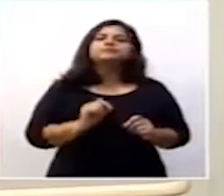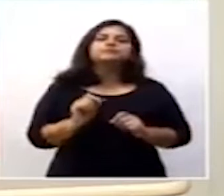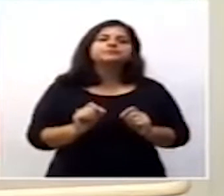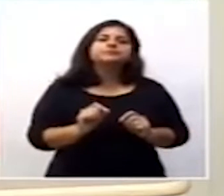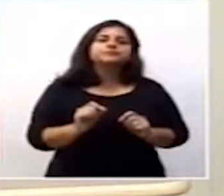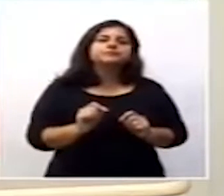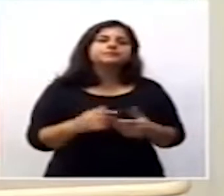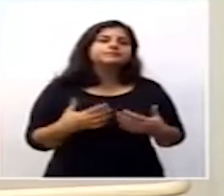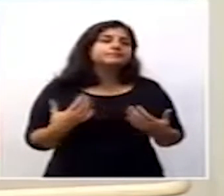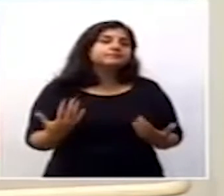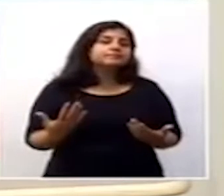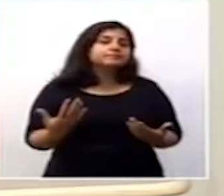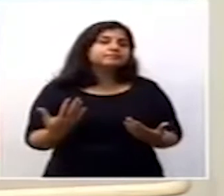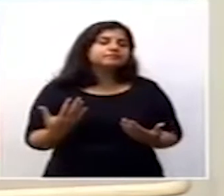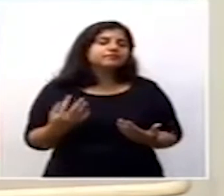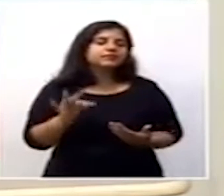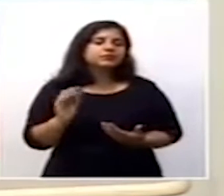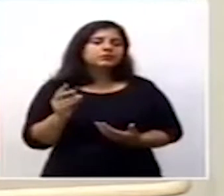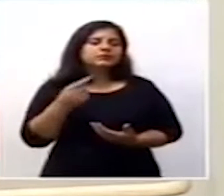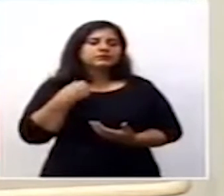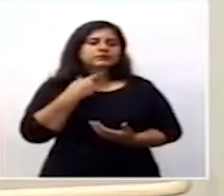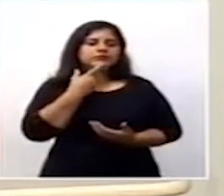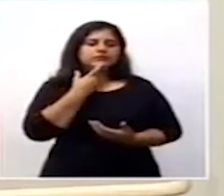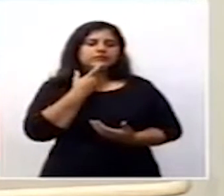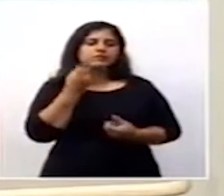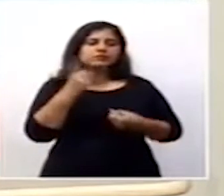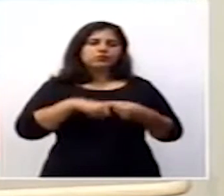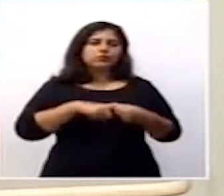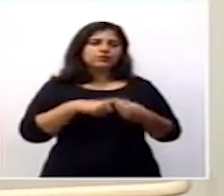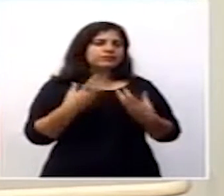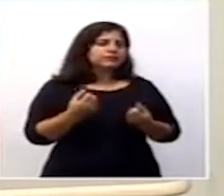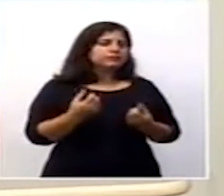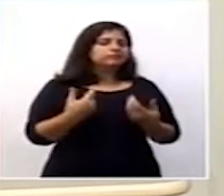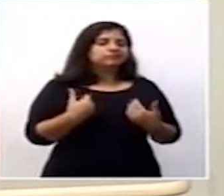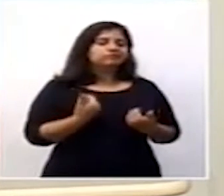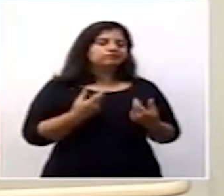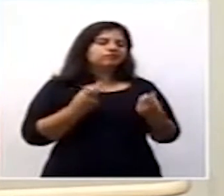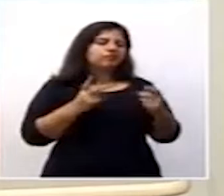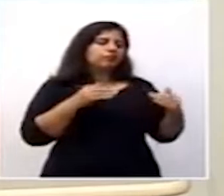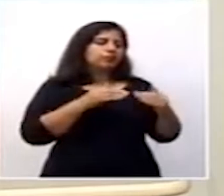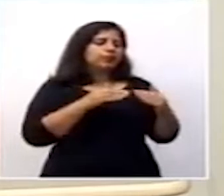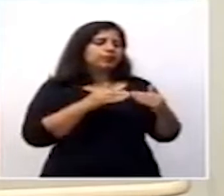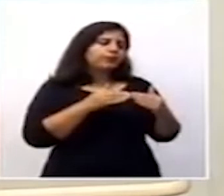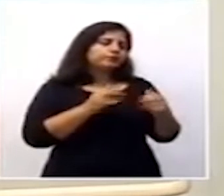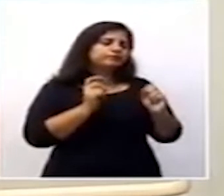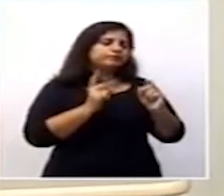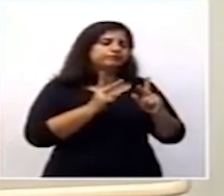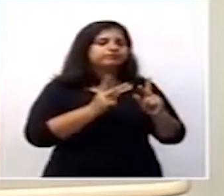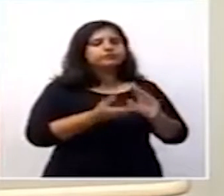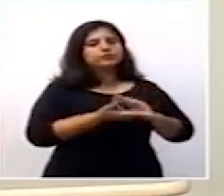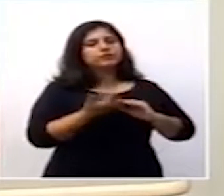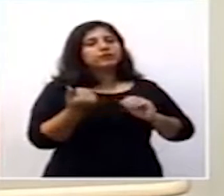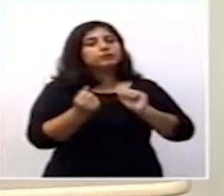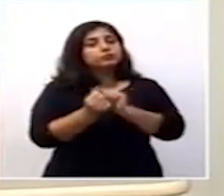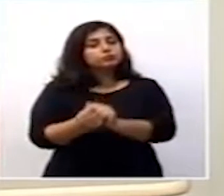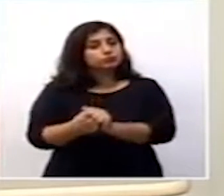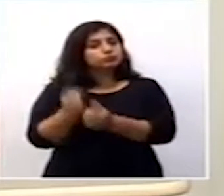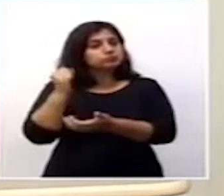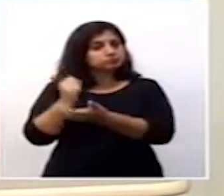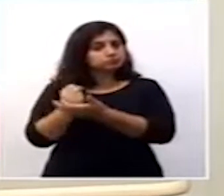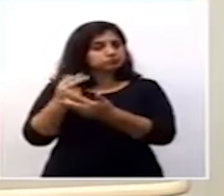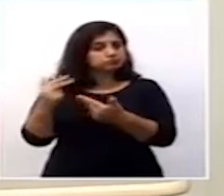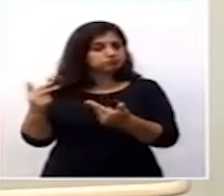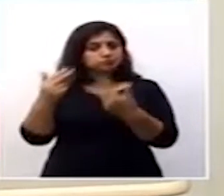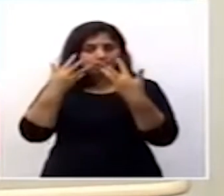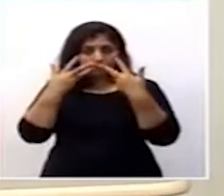simplesmente, né, ele não poderia voltar a palavra dele atrás. Então ele acabou concordando em levar o Dalma na